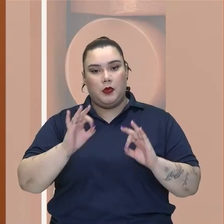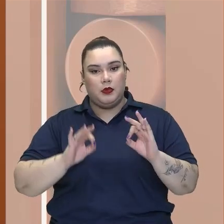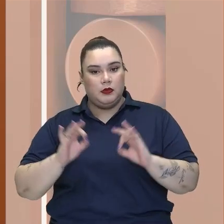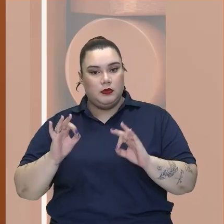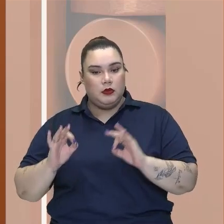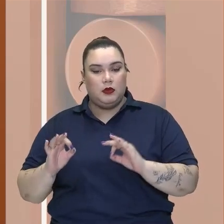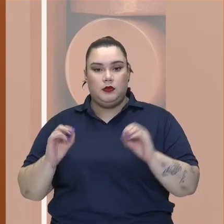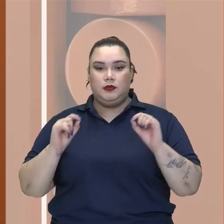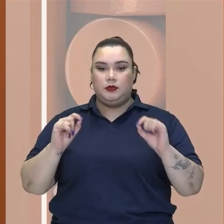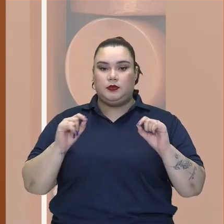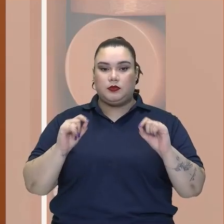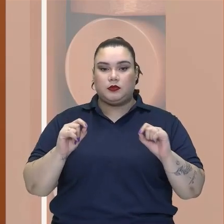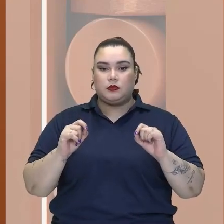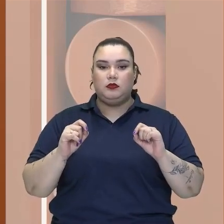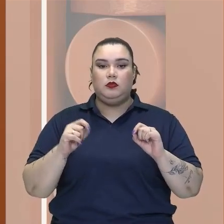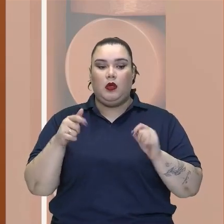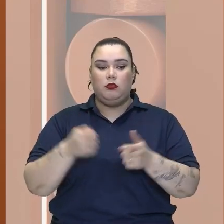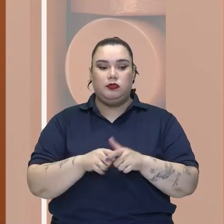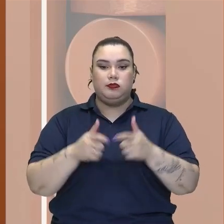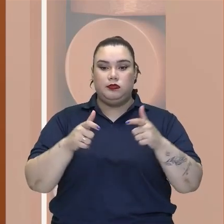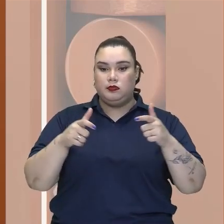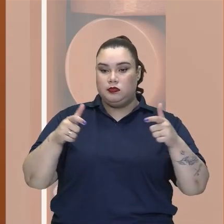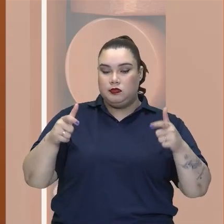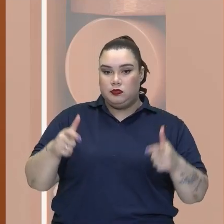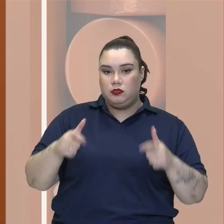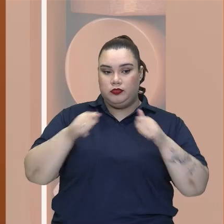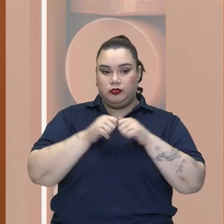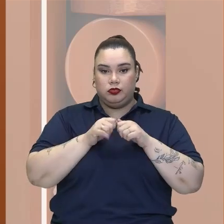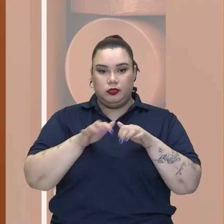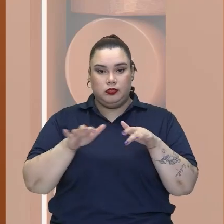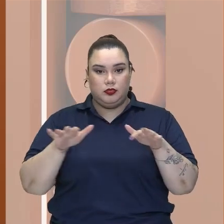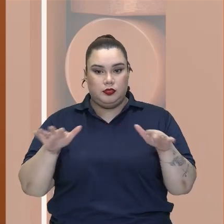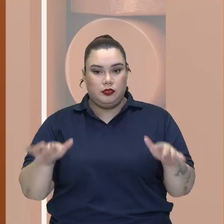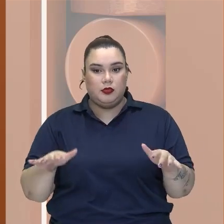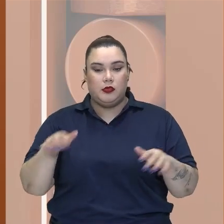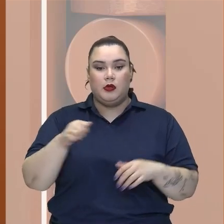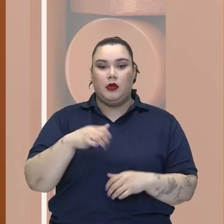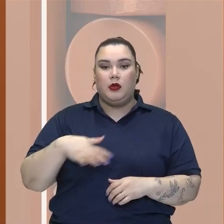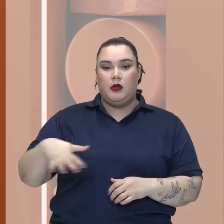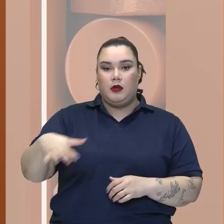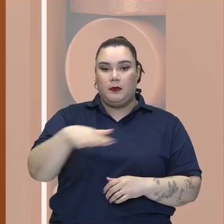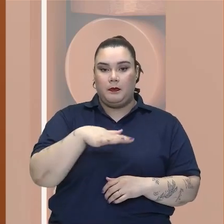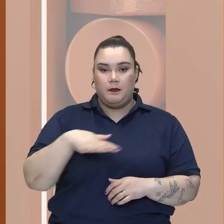de crescimento e de expansão das áreas